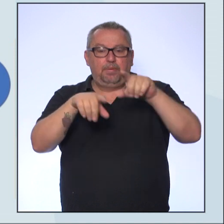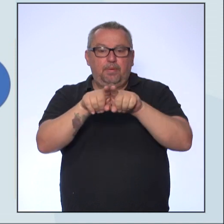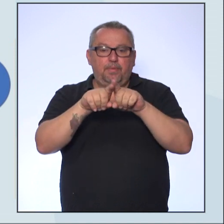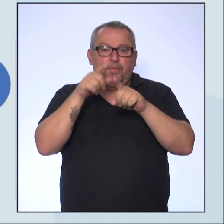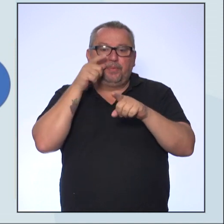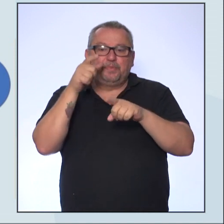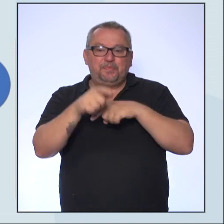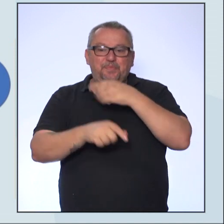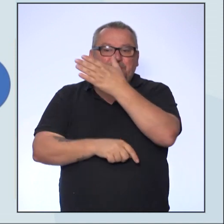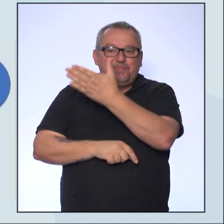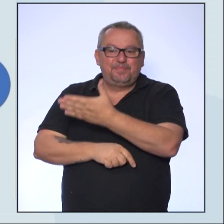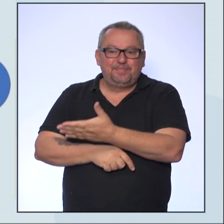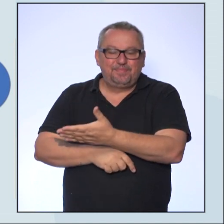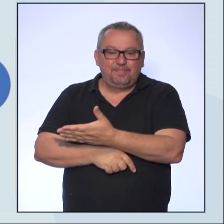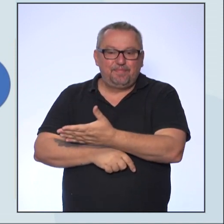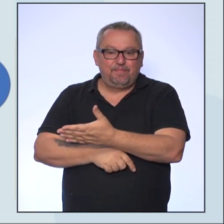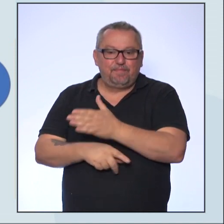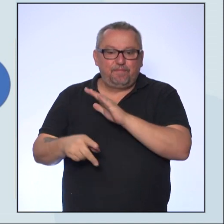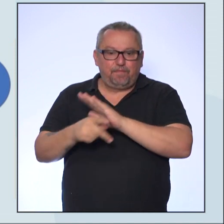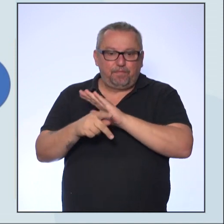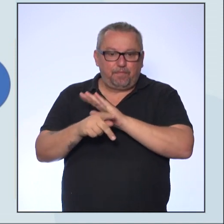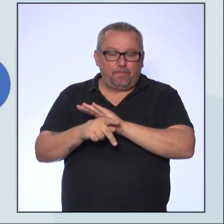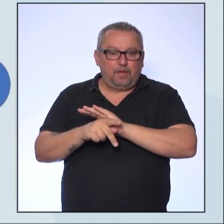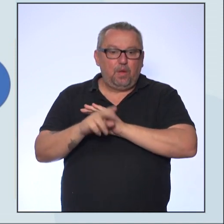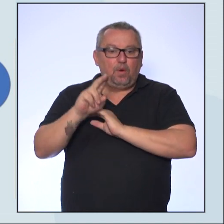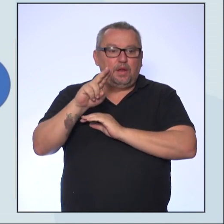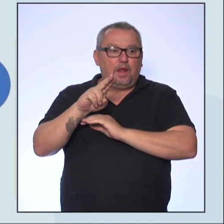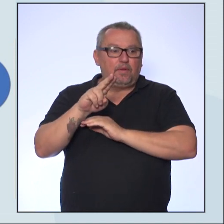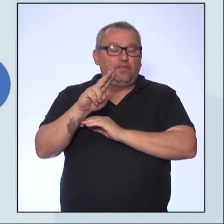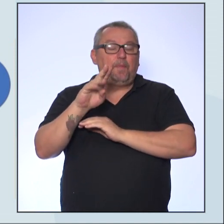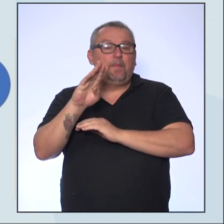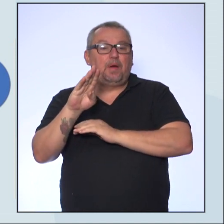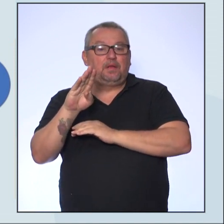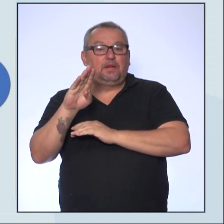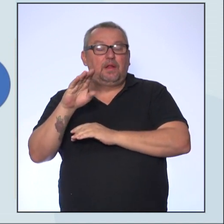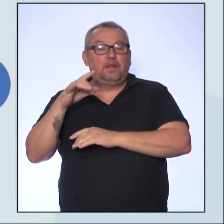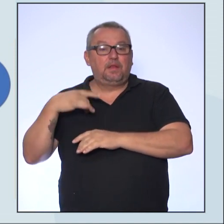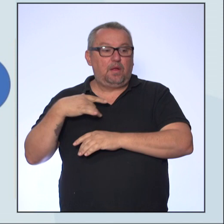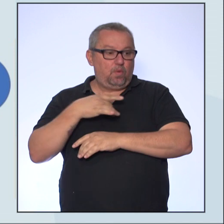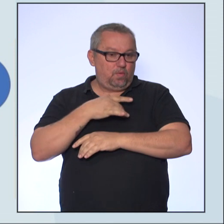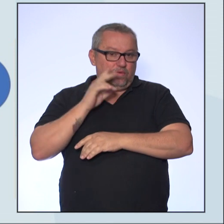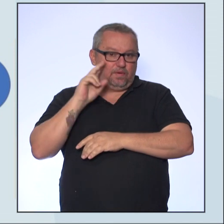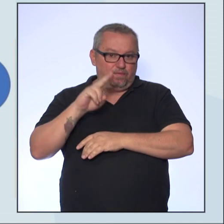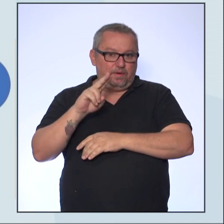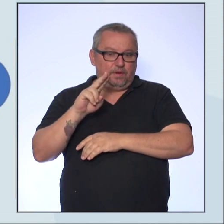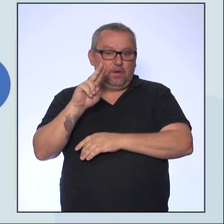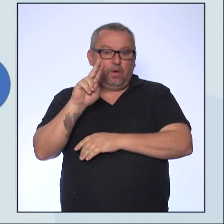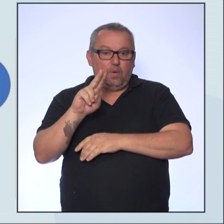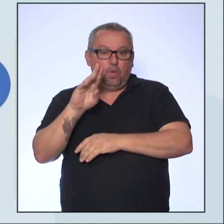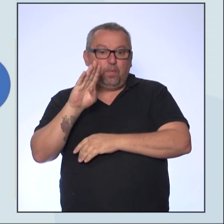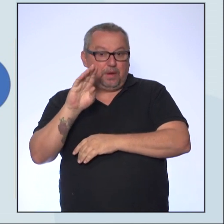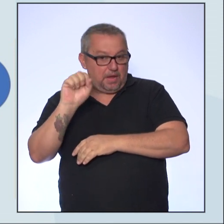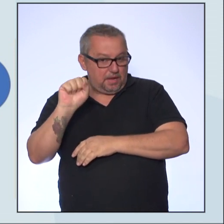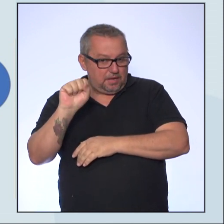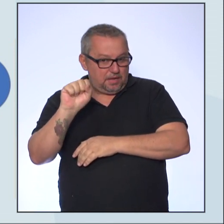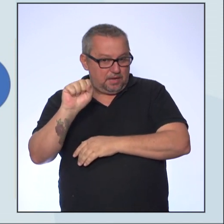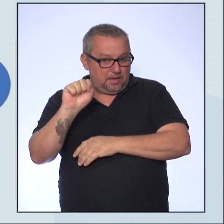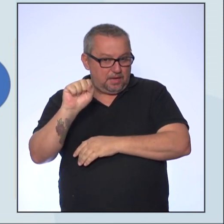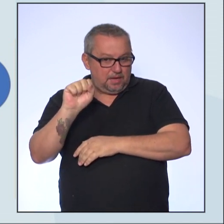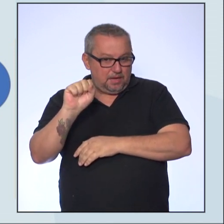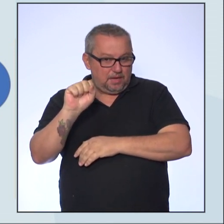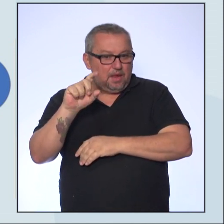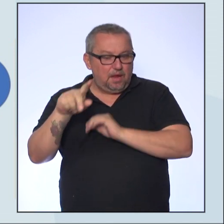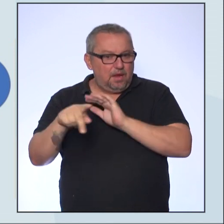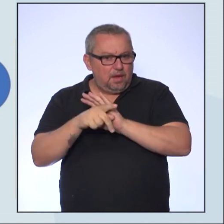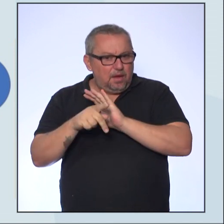olharem, é sobre a unidade básica de saúde. Então, nós temos lá uma unidade temática, Também né? chamada de UBS, né? Isso, nós temos lá